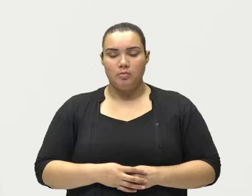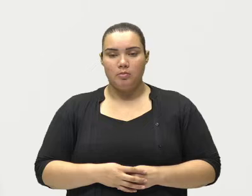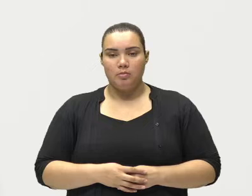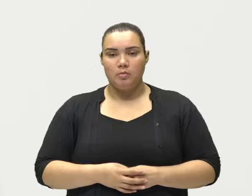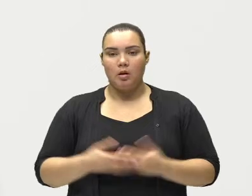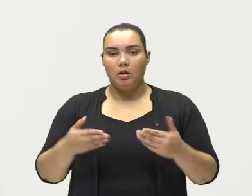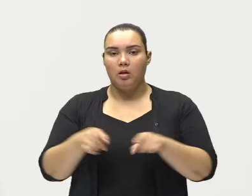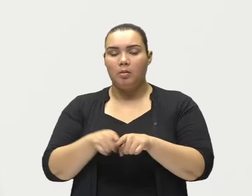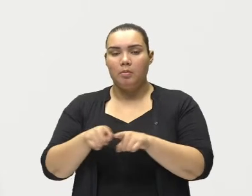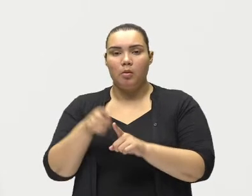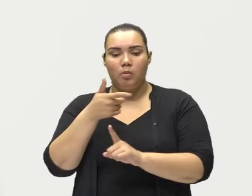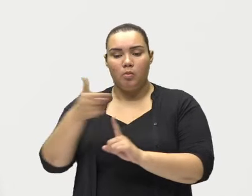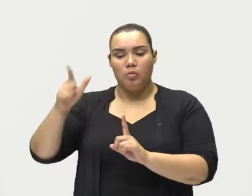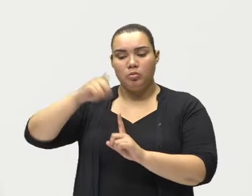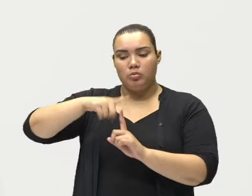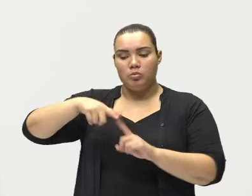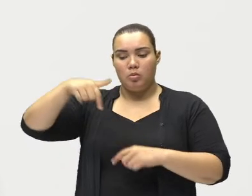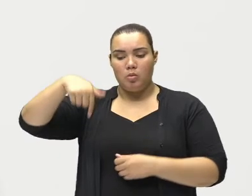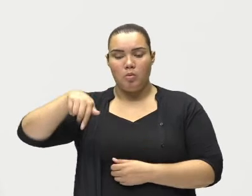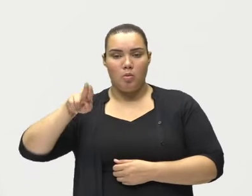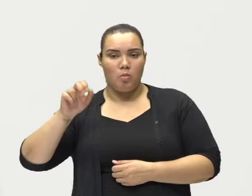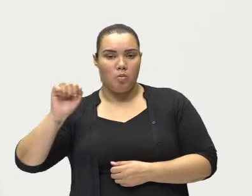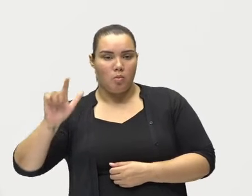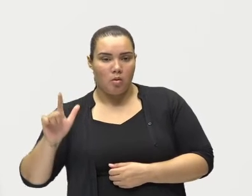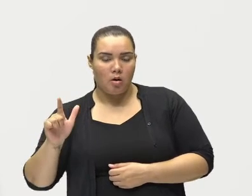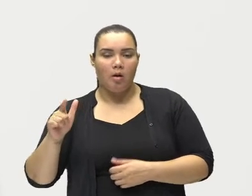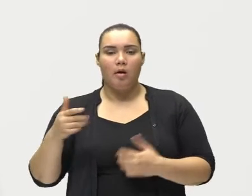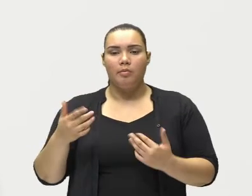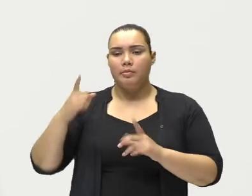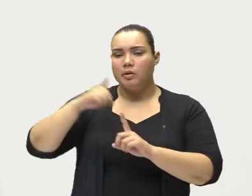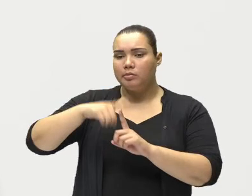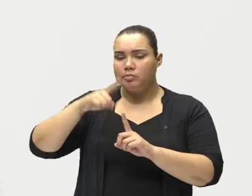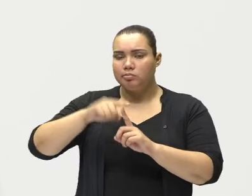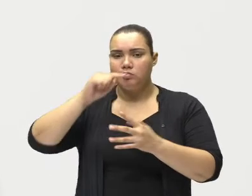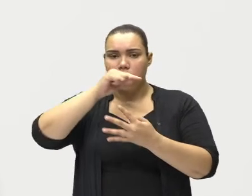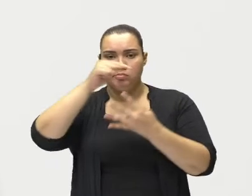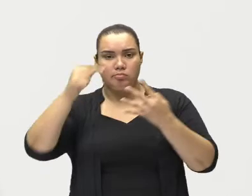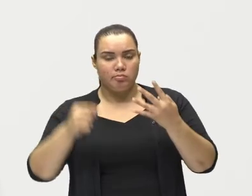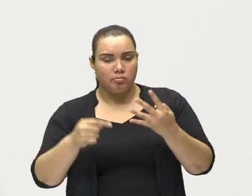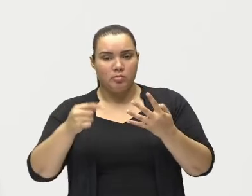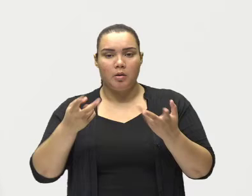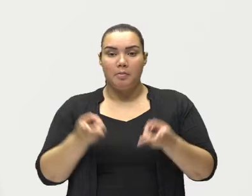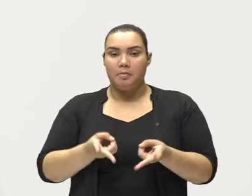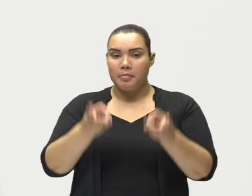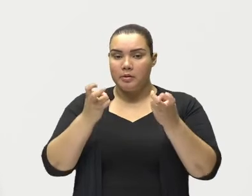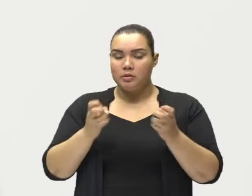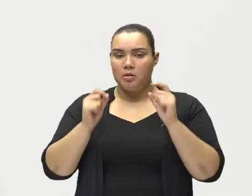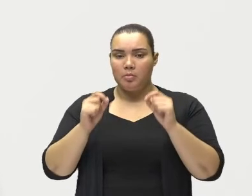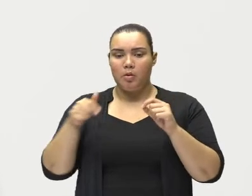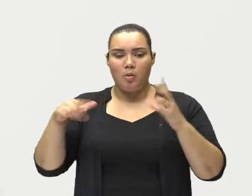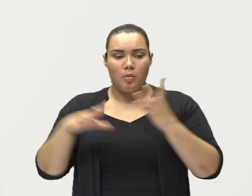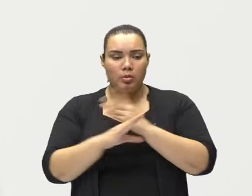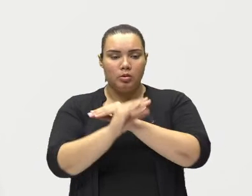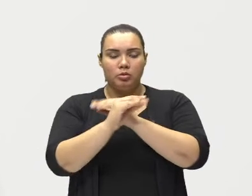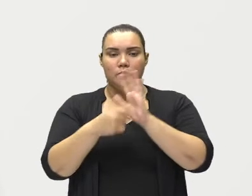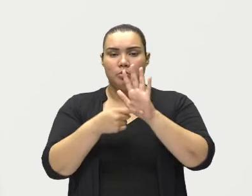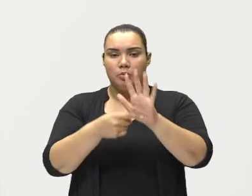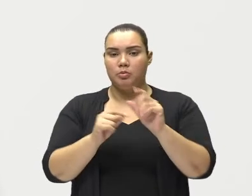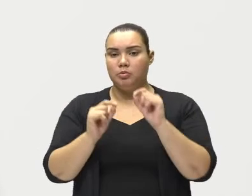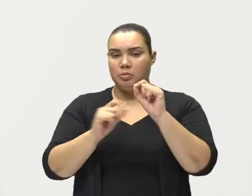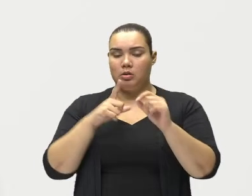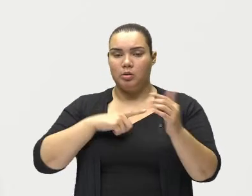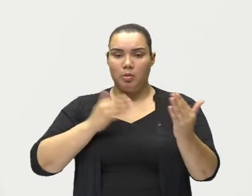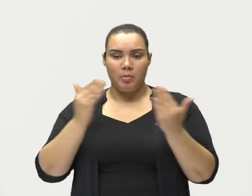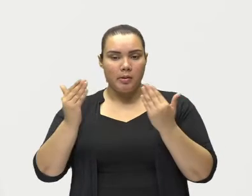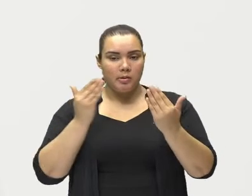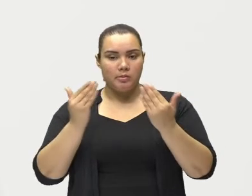Qual, né? Qual também, assim como. Então, notem aí que esses conectivos aqui, eles vão trazer essa ideia de